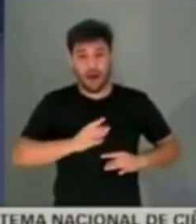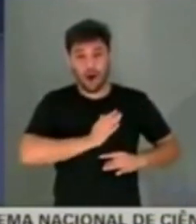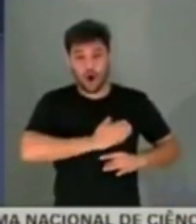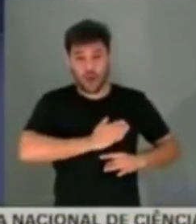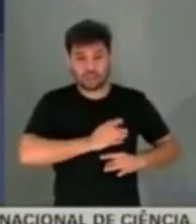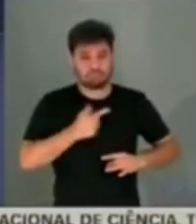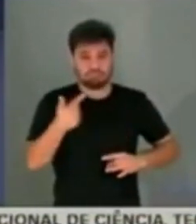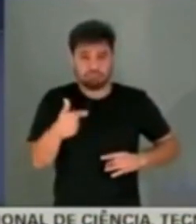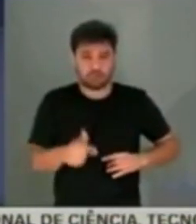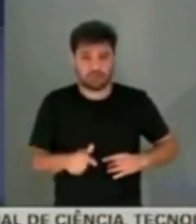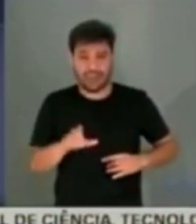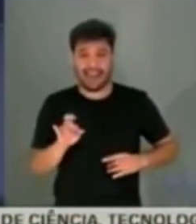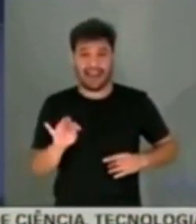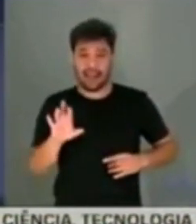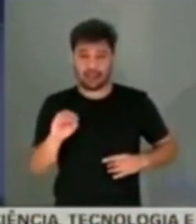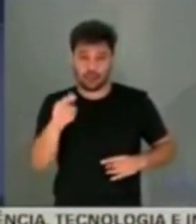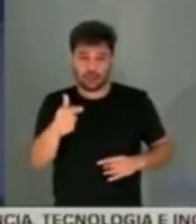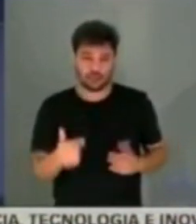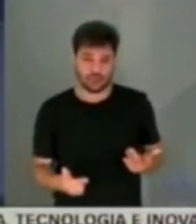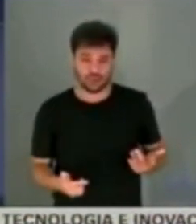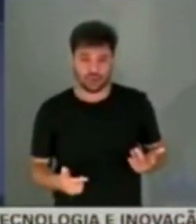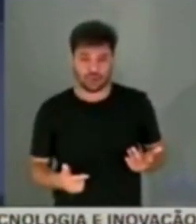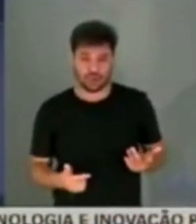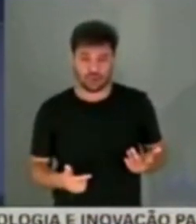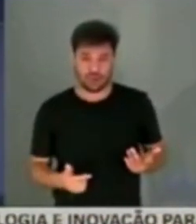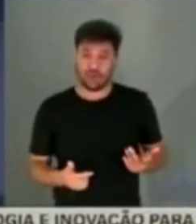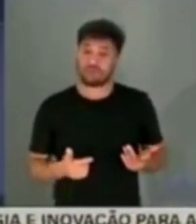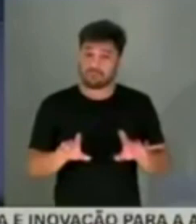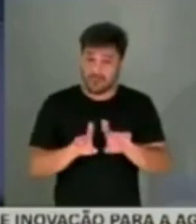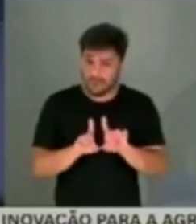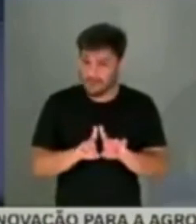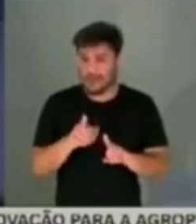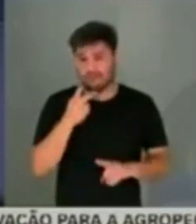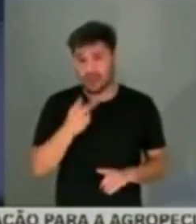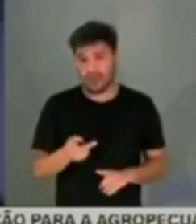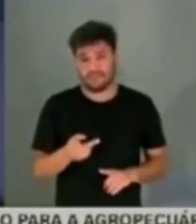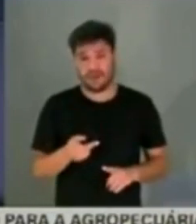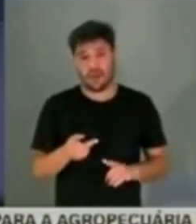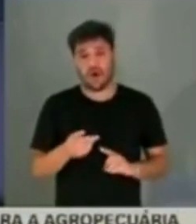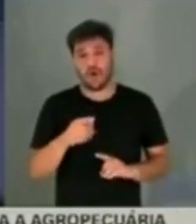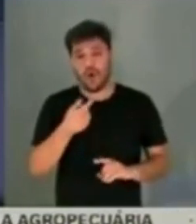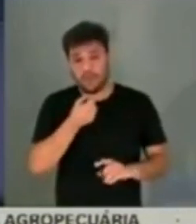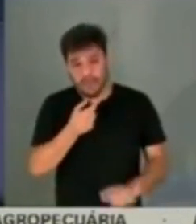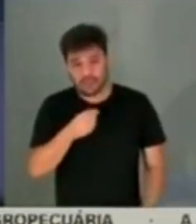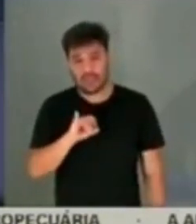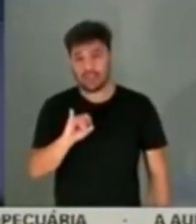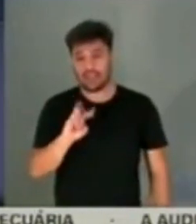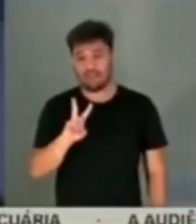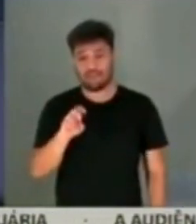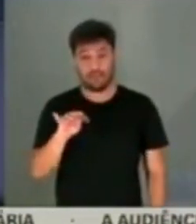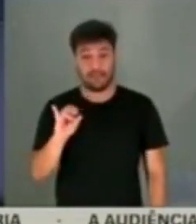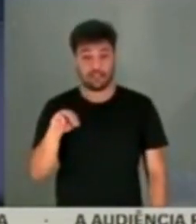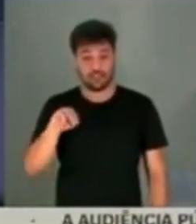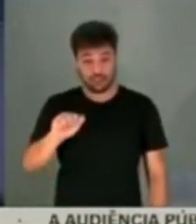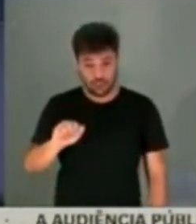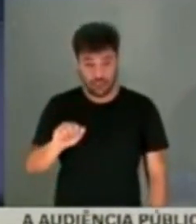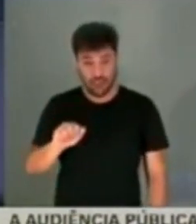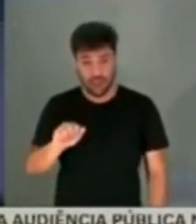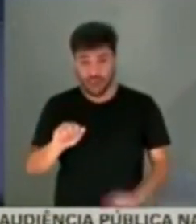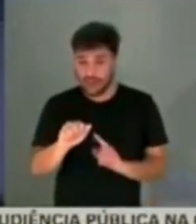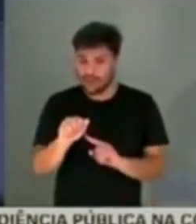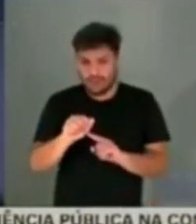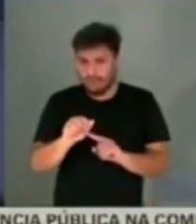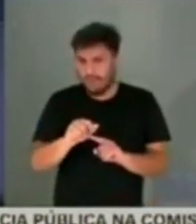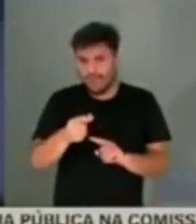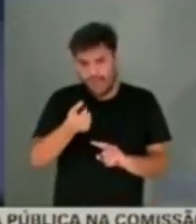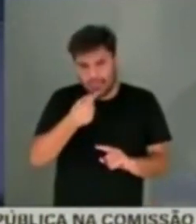questão do intervalo QT. Existia a dispensão de um medicamento que se chama ivermectina, e você também não